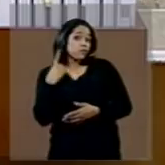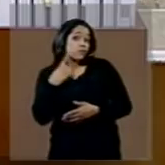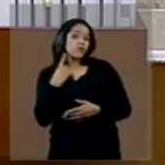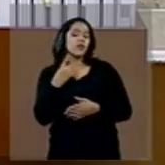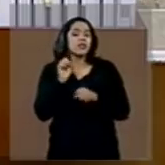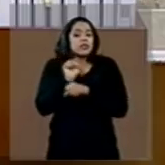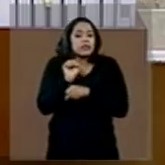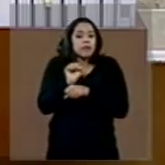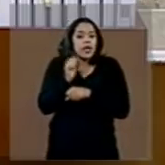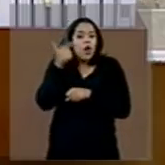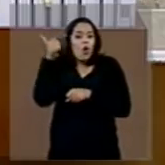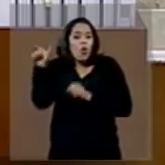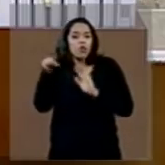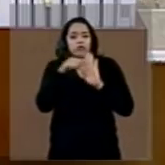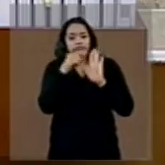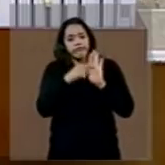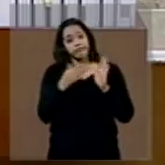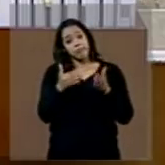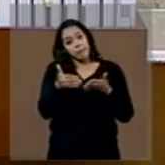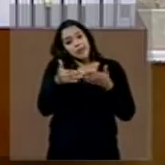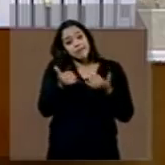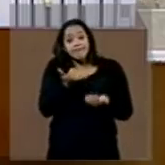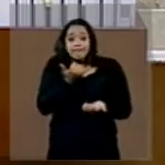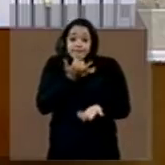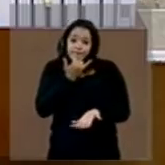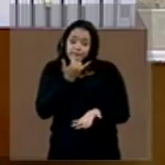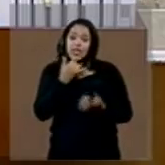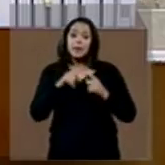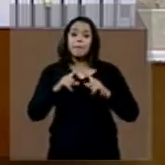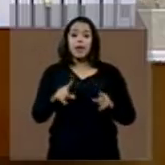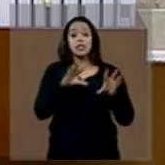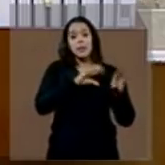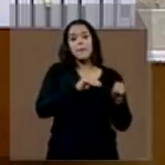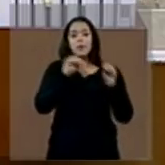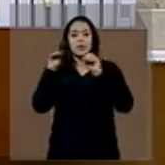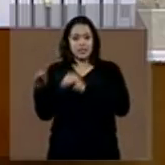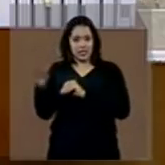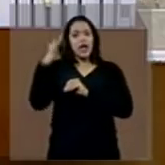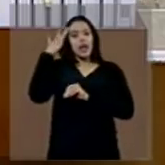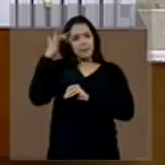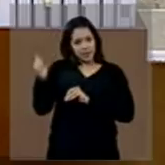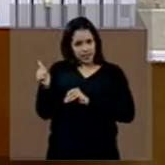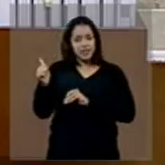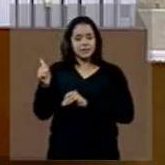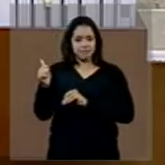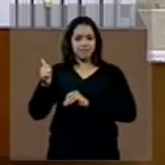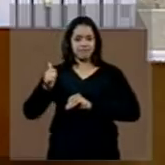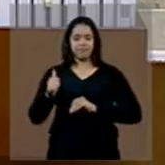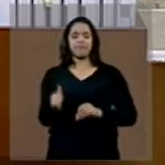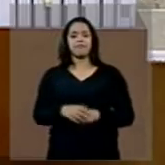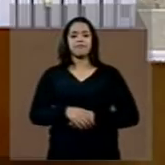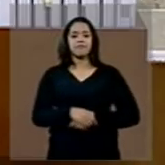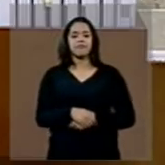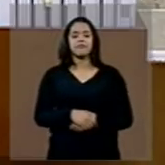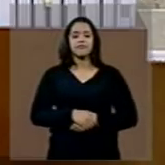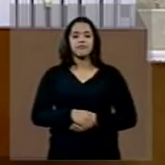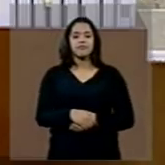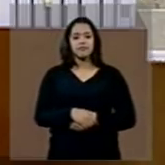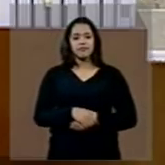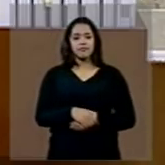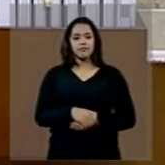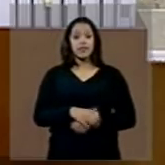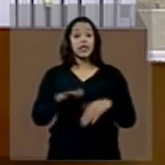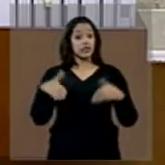outros julgamentos, eu peço escusas e fica transferido para amanhã esses feitos. Colhido